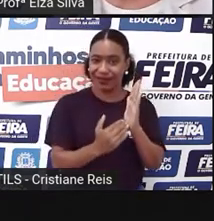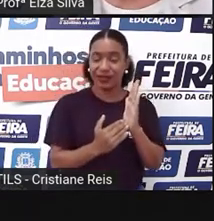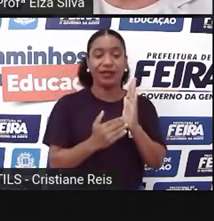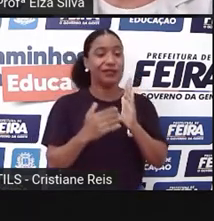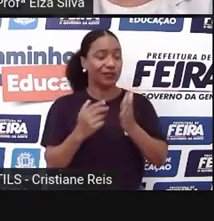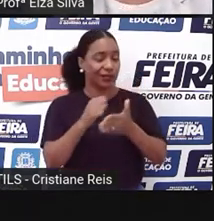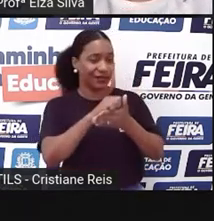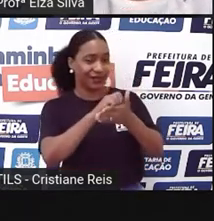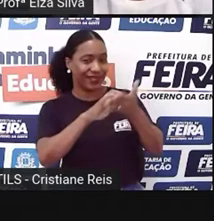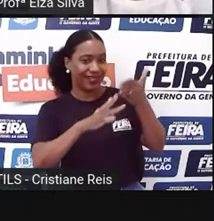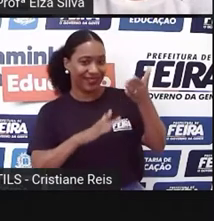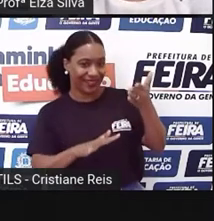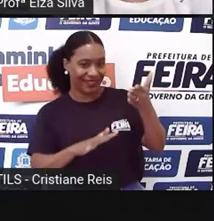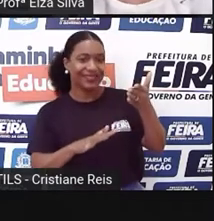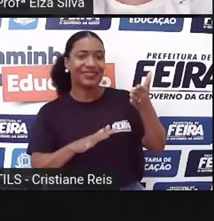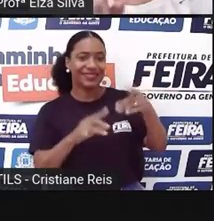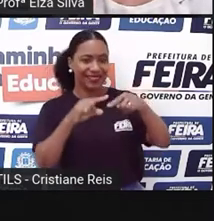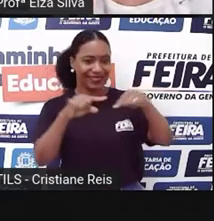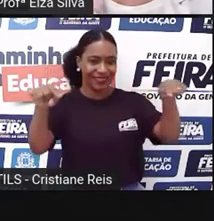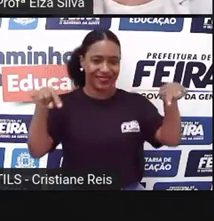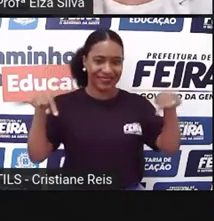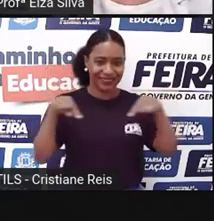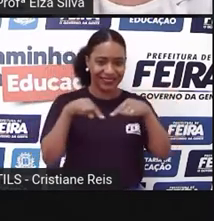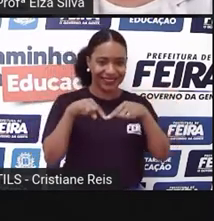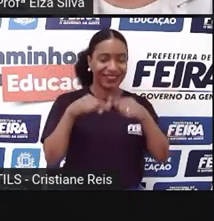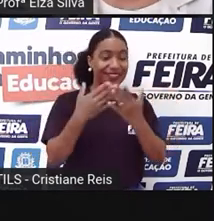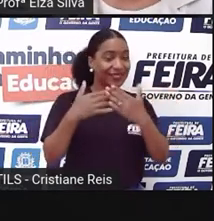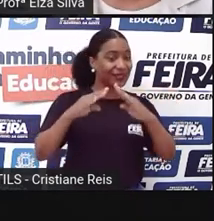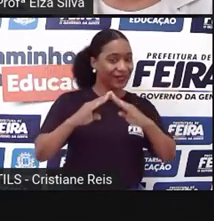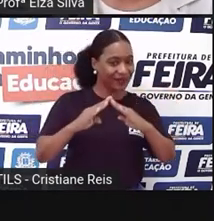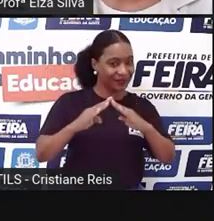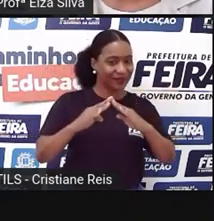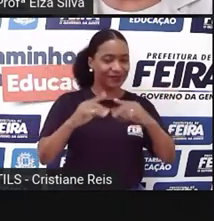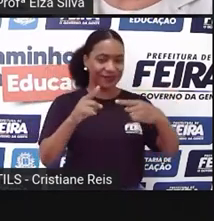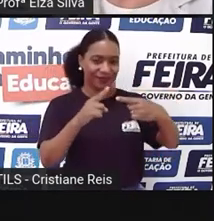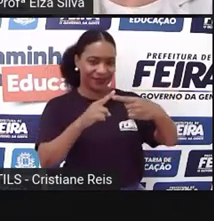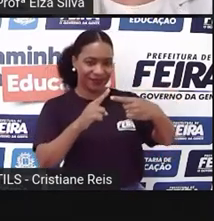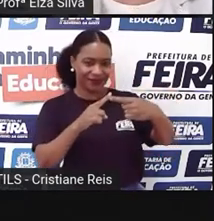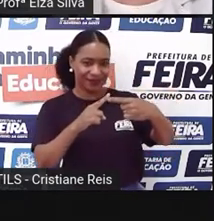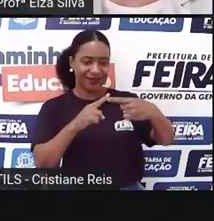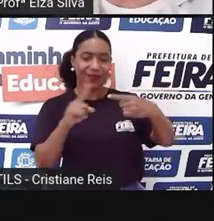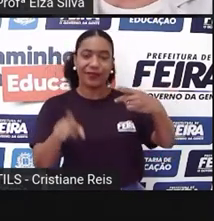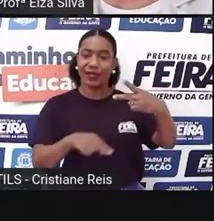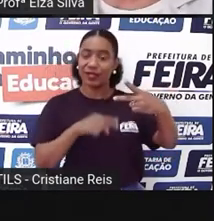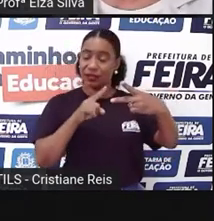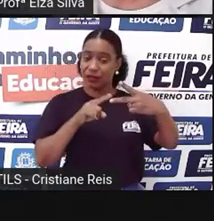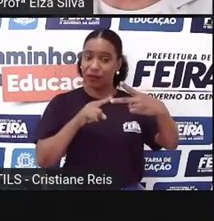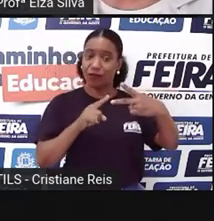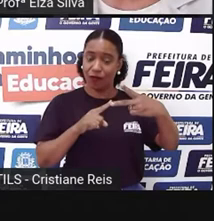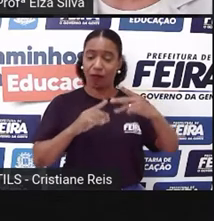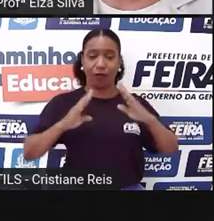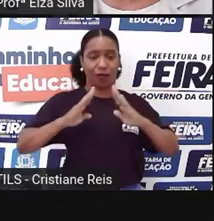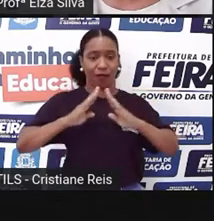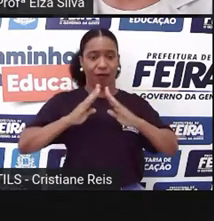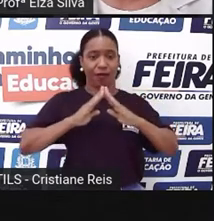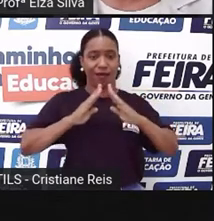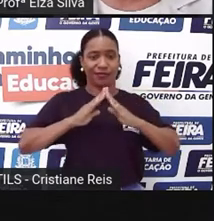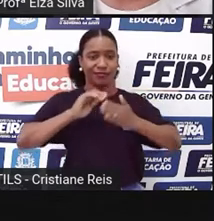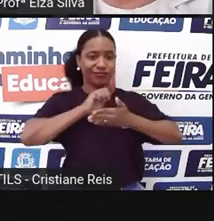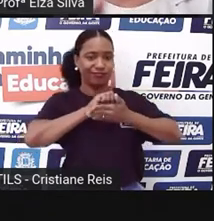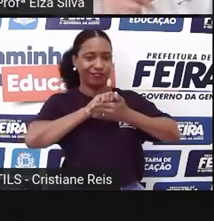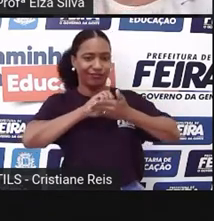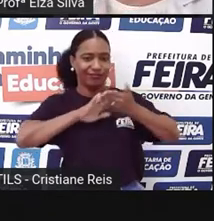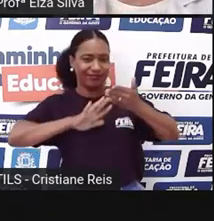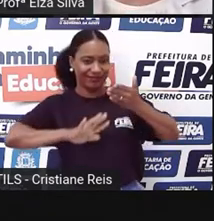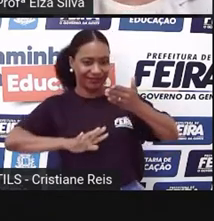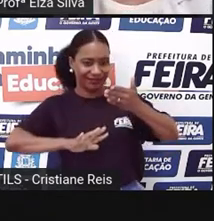classe, qual é o título que você coloca? Class Exercise. E se for atividade de casa, aqueles desafios